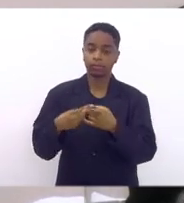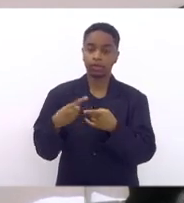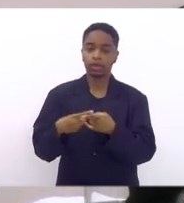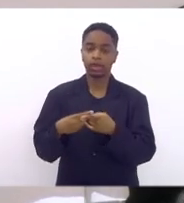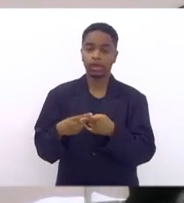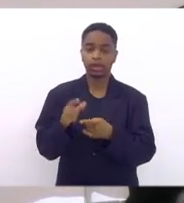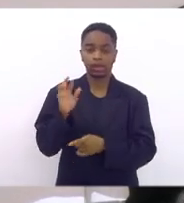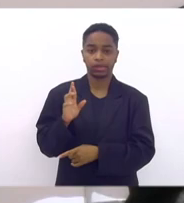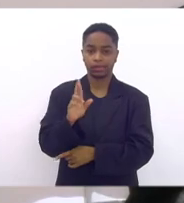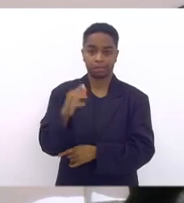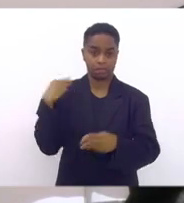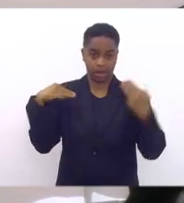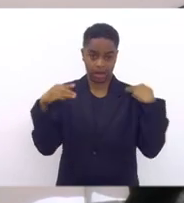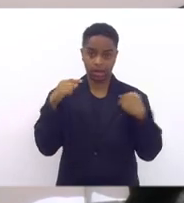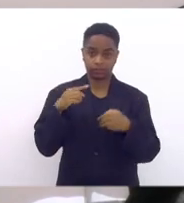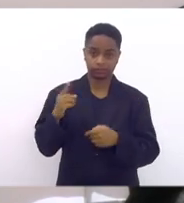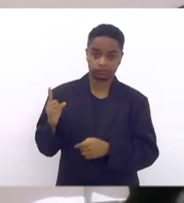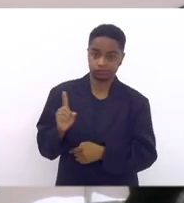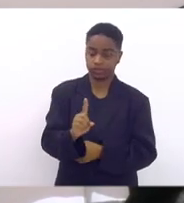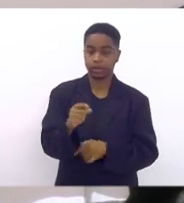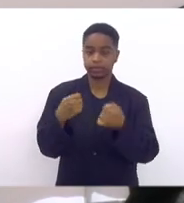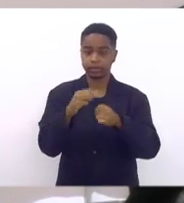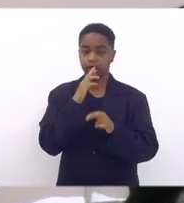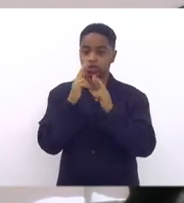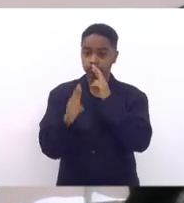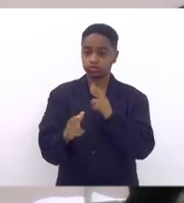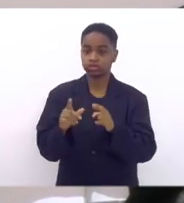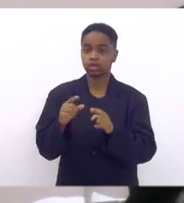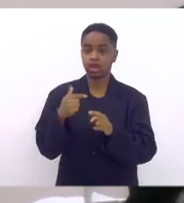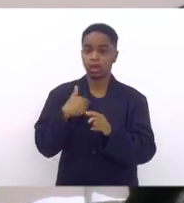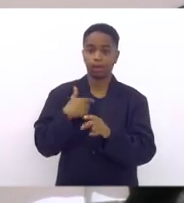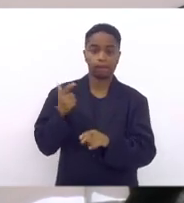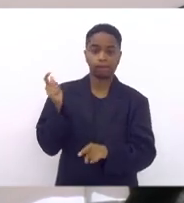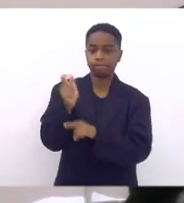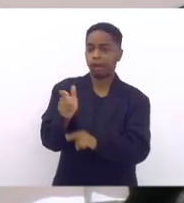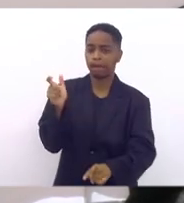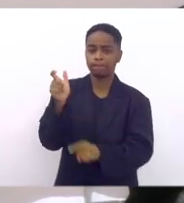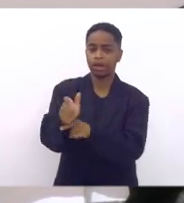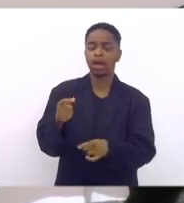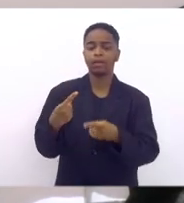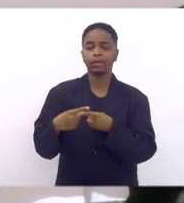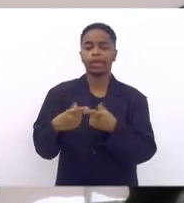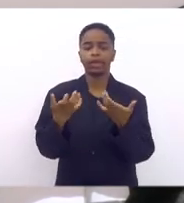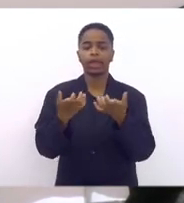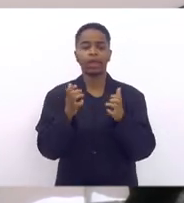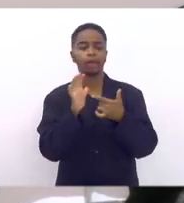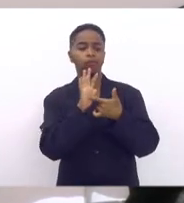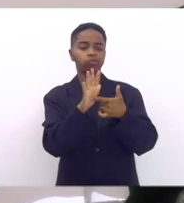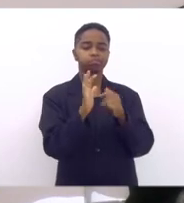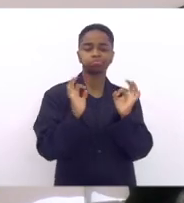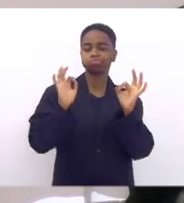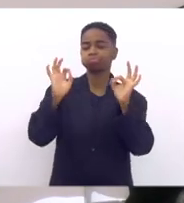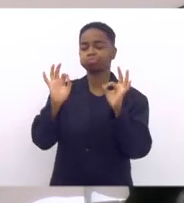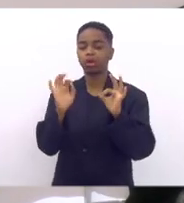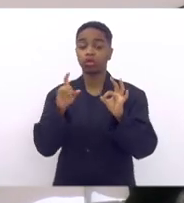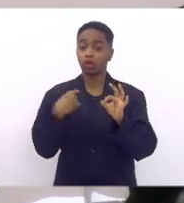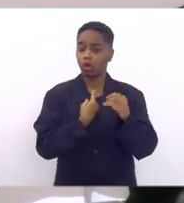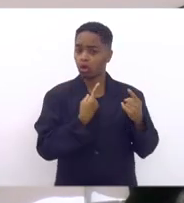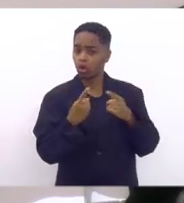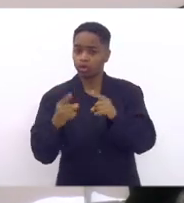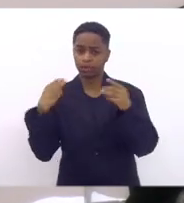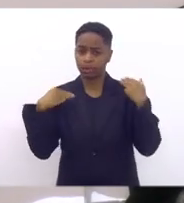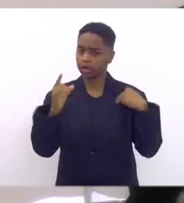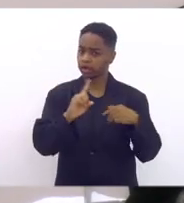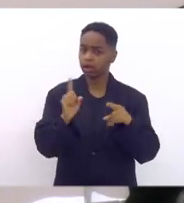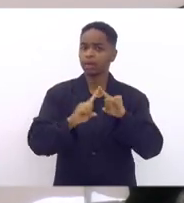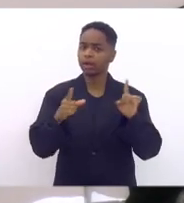teve aqui e teve que responder teve umas duas chamadas minha em cima dele que ele queria se arvorar muito que aqui ninguém é conta Mania do Brasil mas a